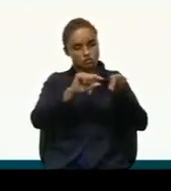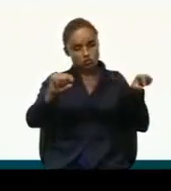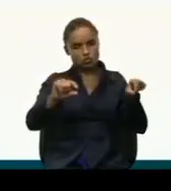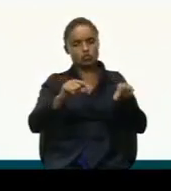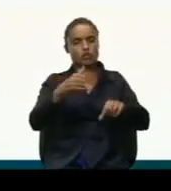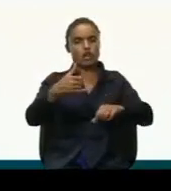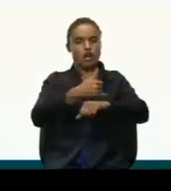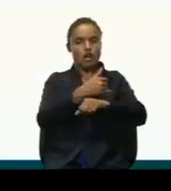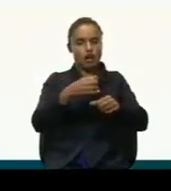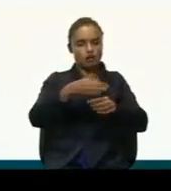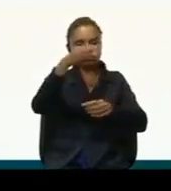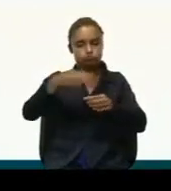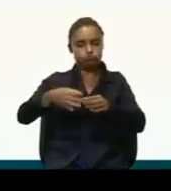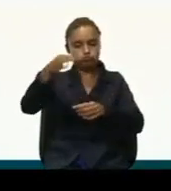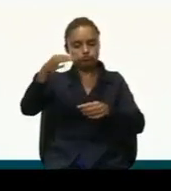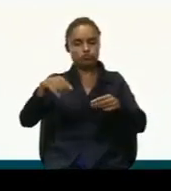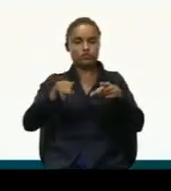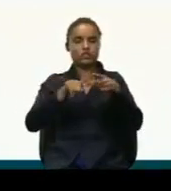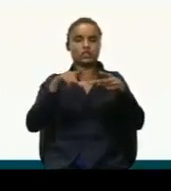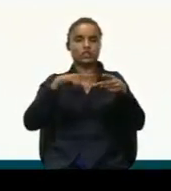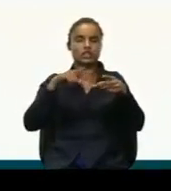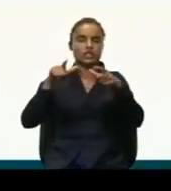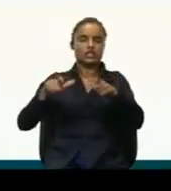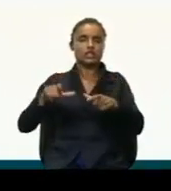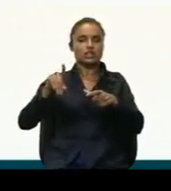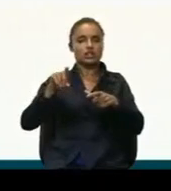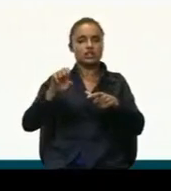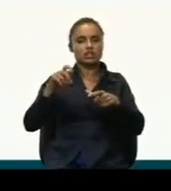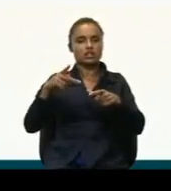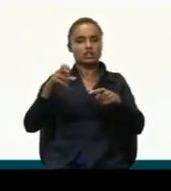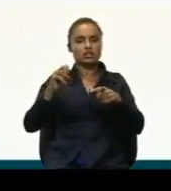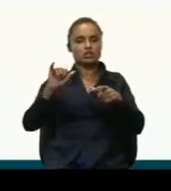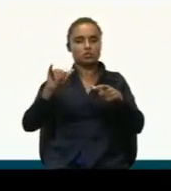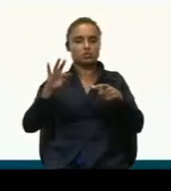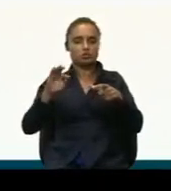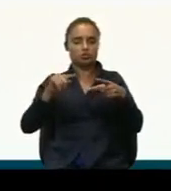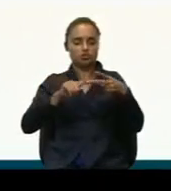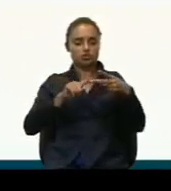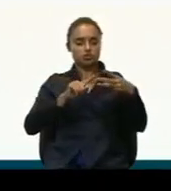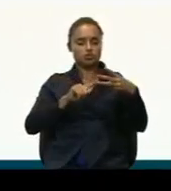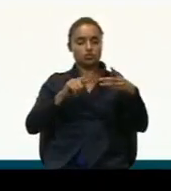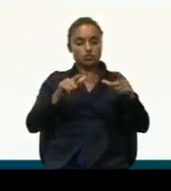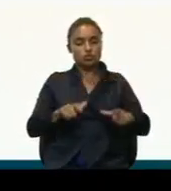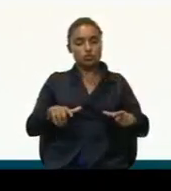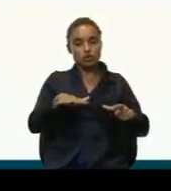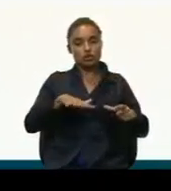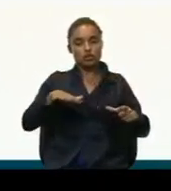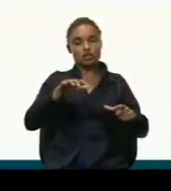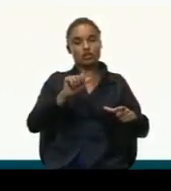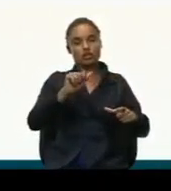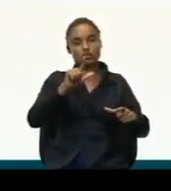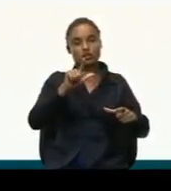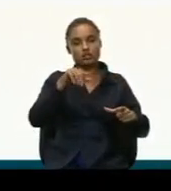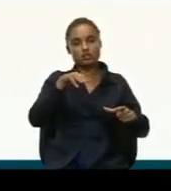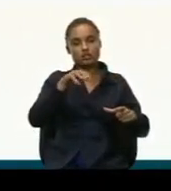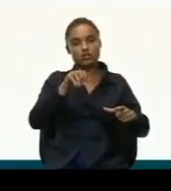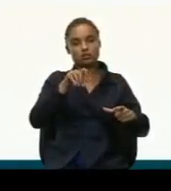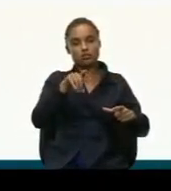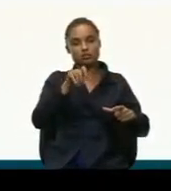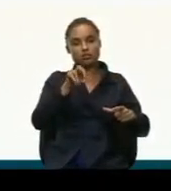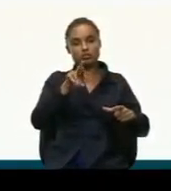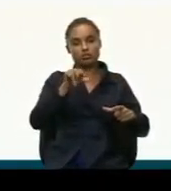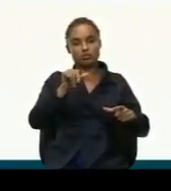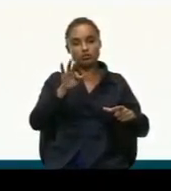depósitos almoxarifados, ok? E o dimensionamento de uma maneira geral, tá?